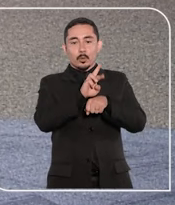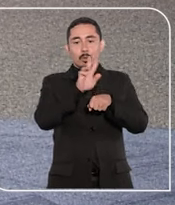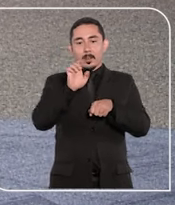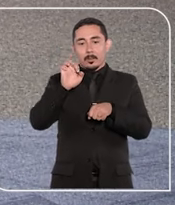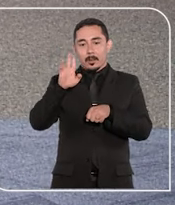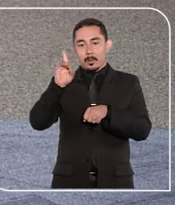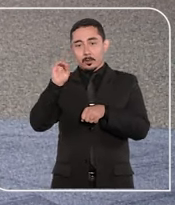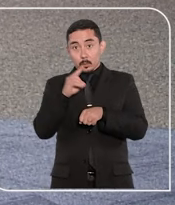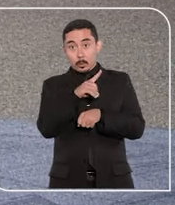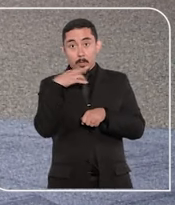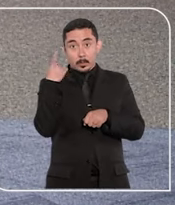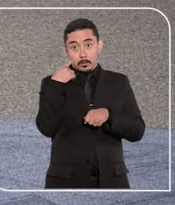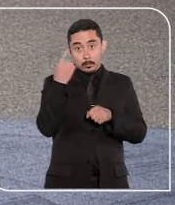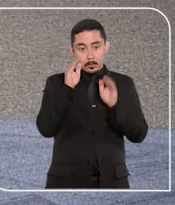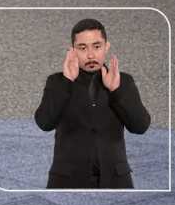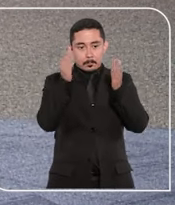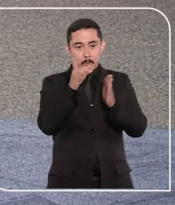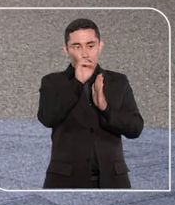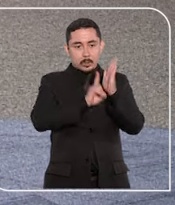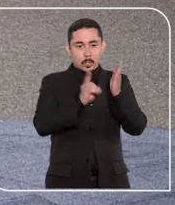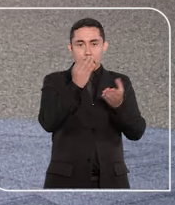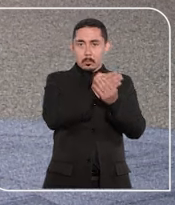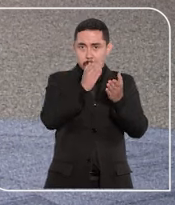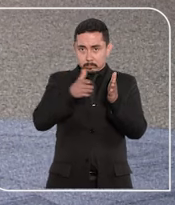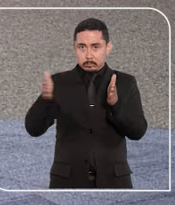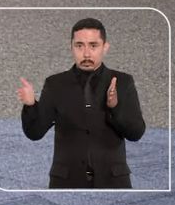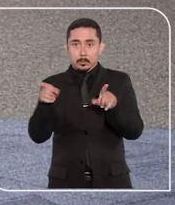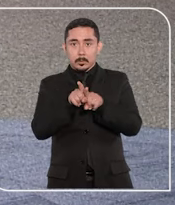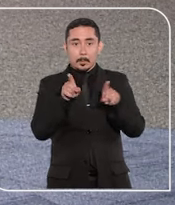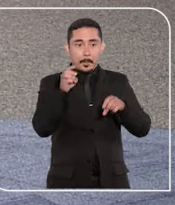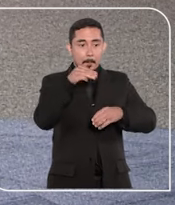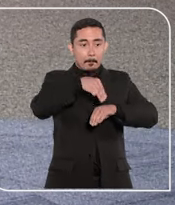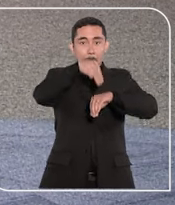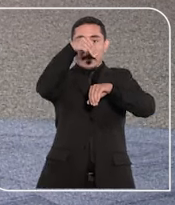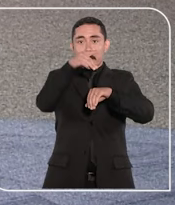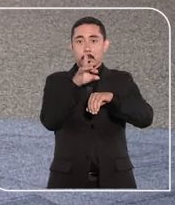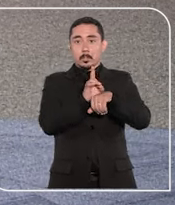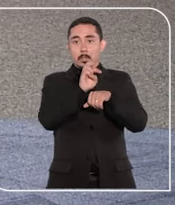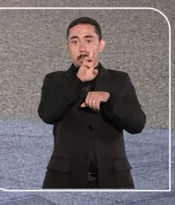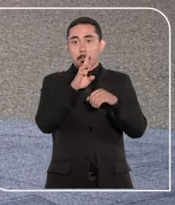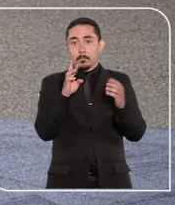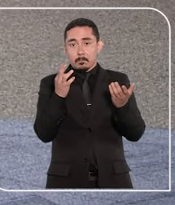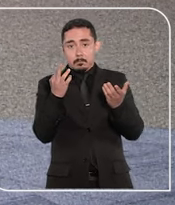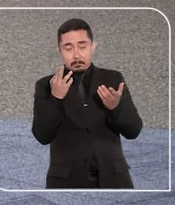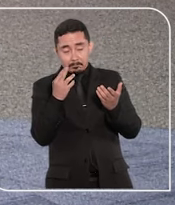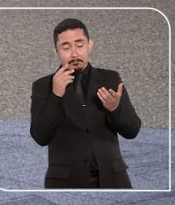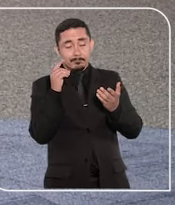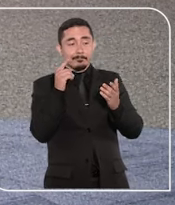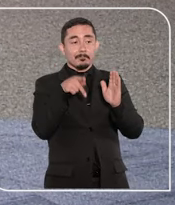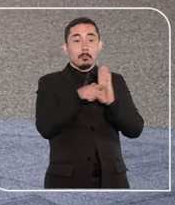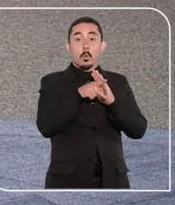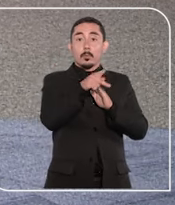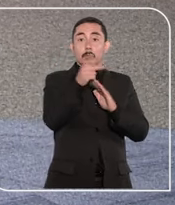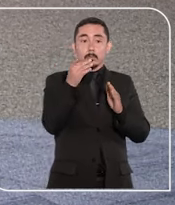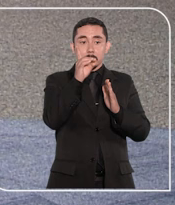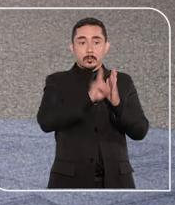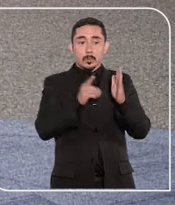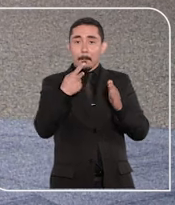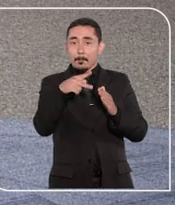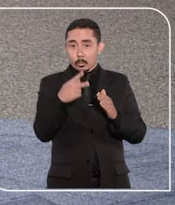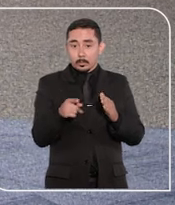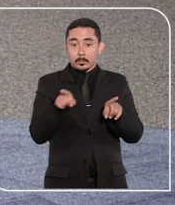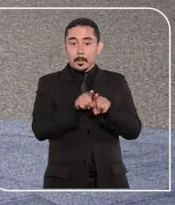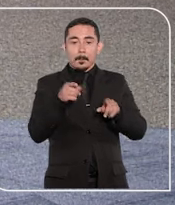advogado especialista em direito processual, mestre em direitos sociais e políticas públicas. Ele também é palestrante e,